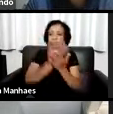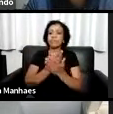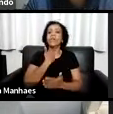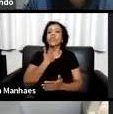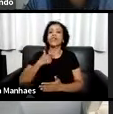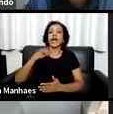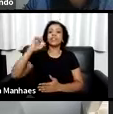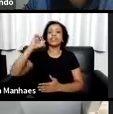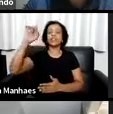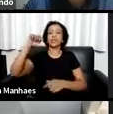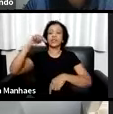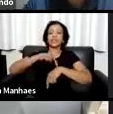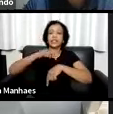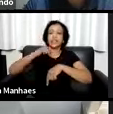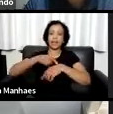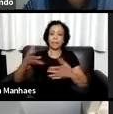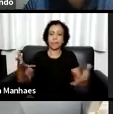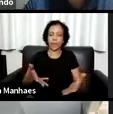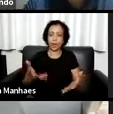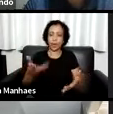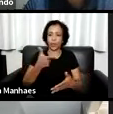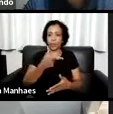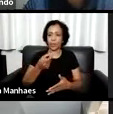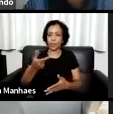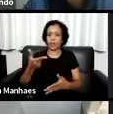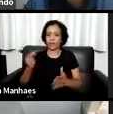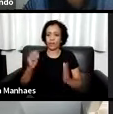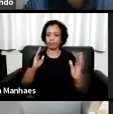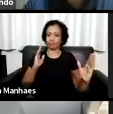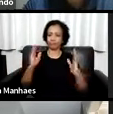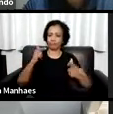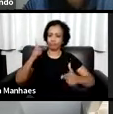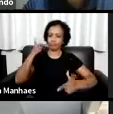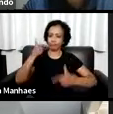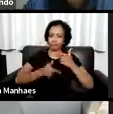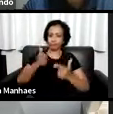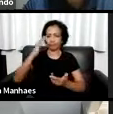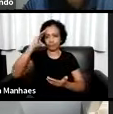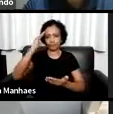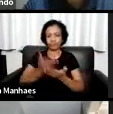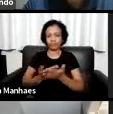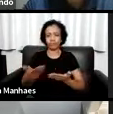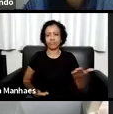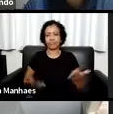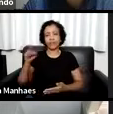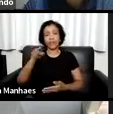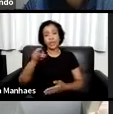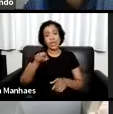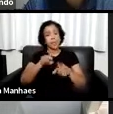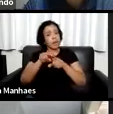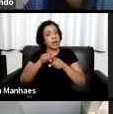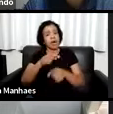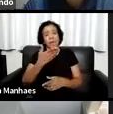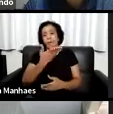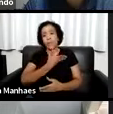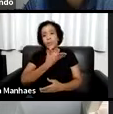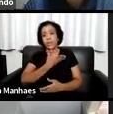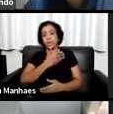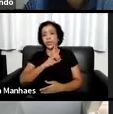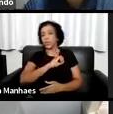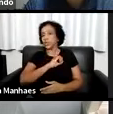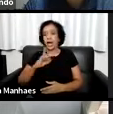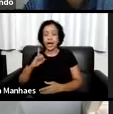geração. Amém. E você, meu irmão, você, minha irmã, você, meu colega, você, diácono, você,